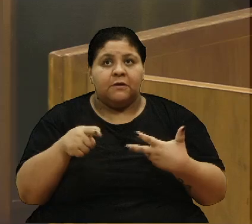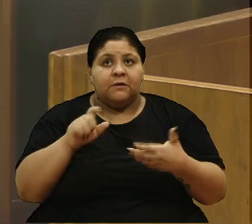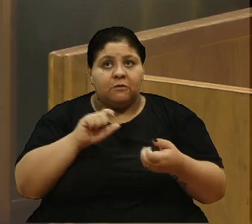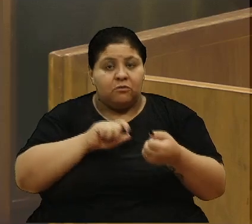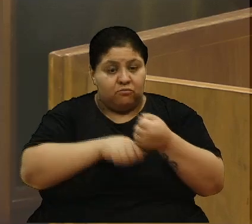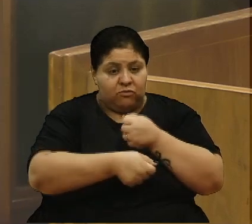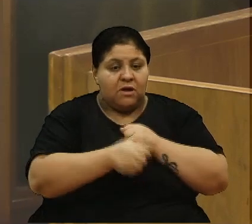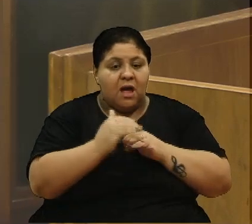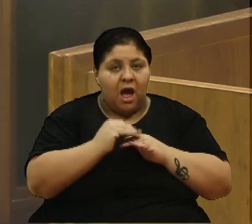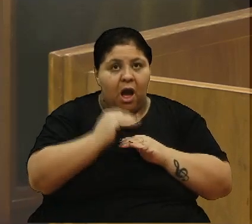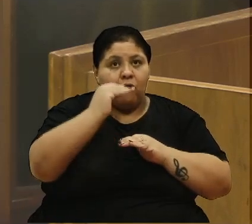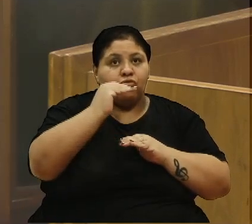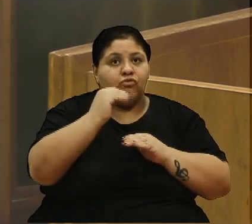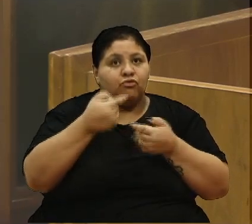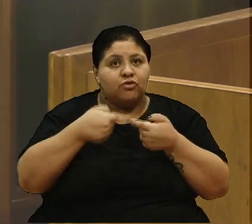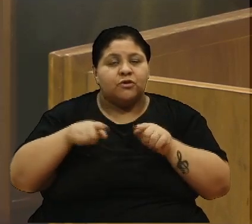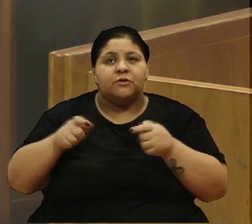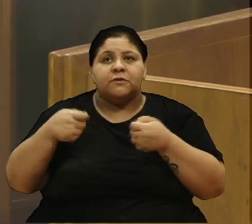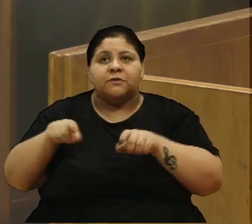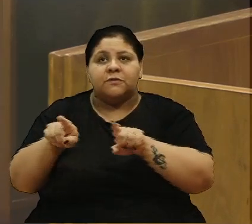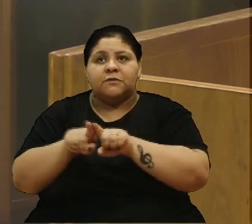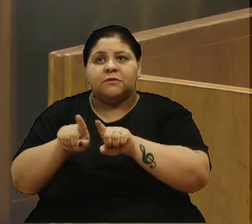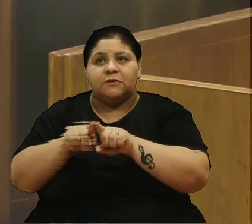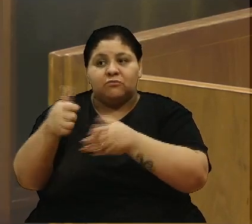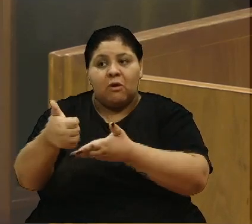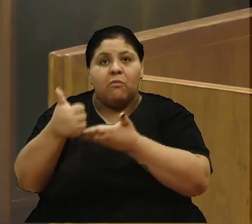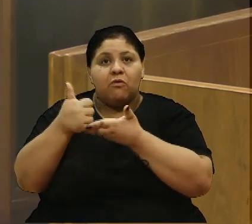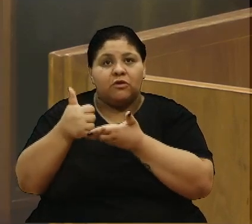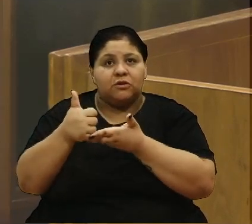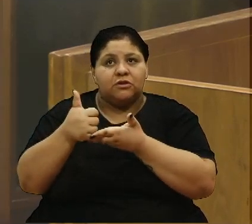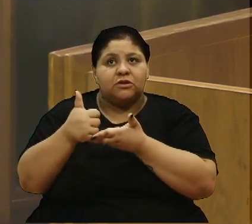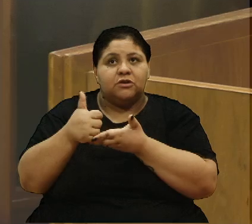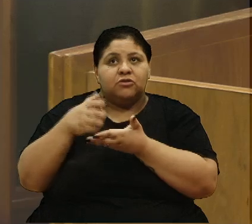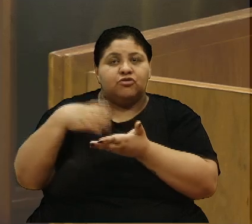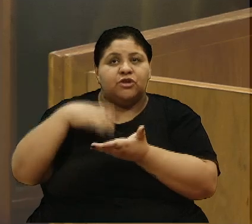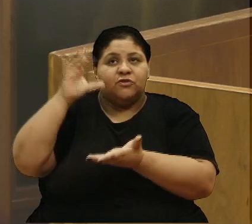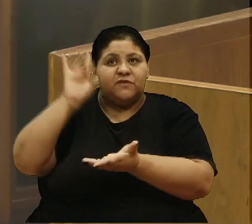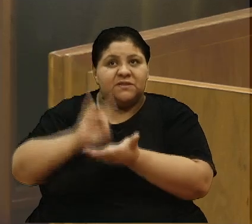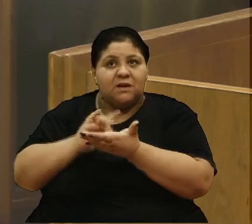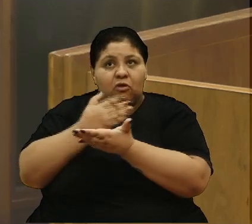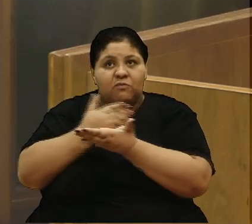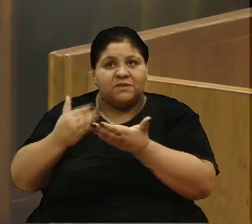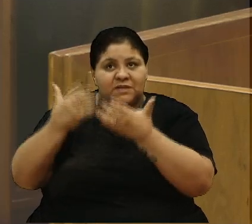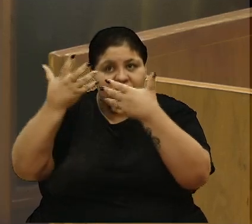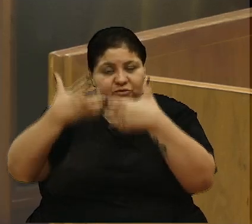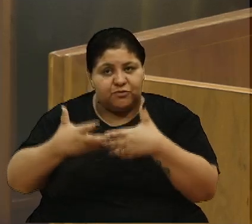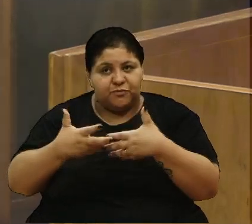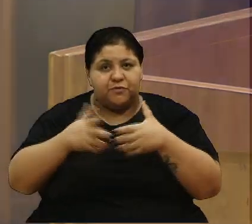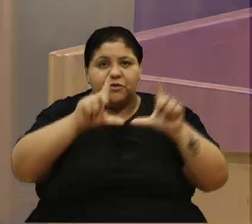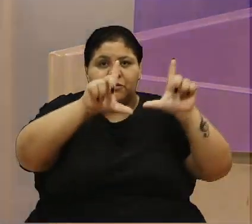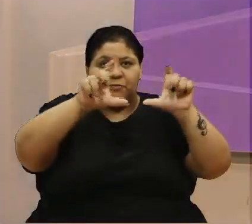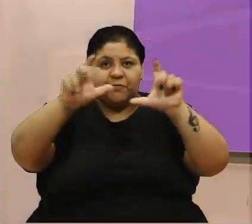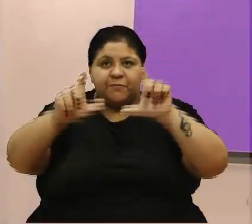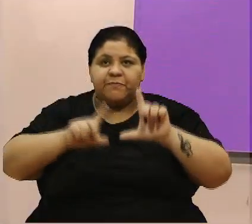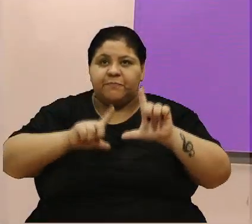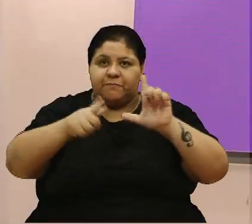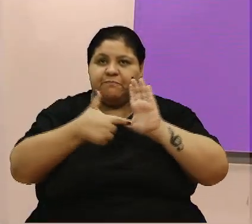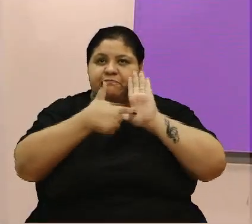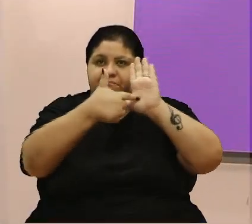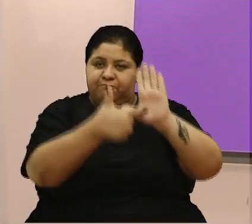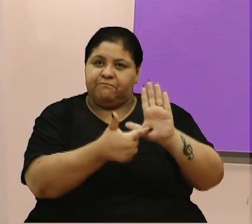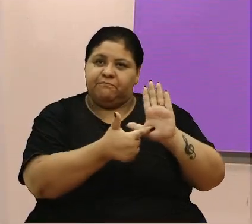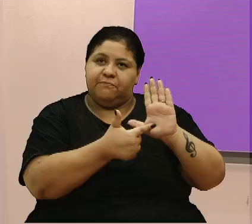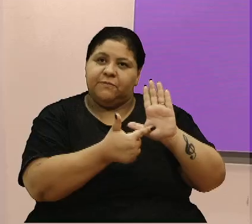bem alto, mas precisaríamos também de um aporte para que ele efetivamente começasse a funcionar. Então, nesses registros, a gente tem imagens